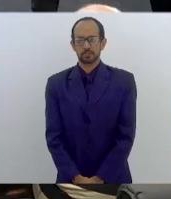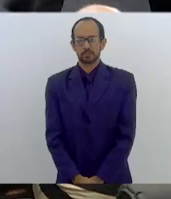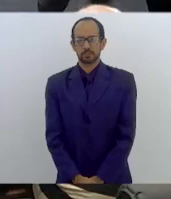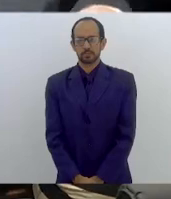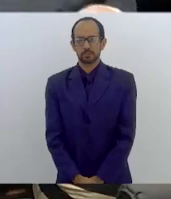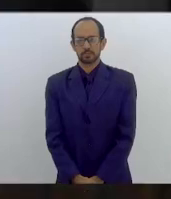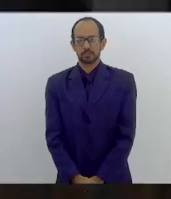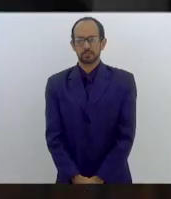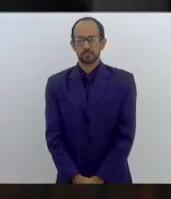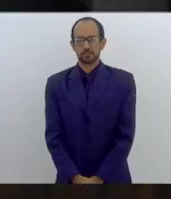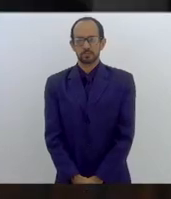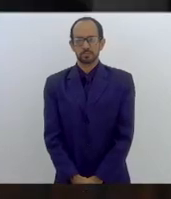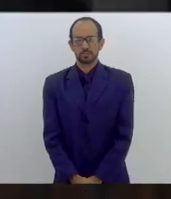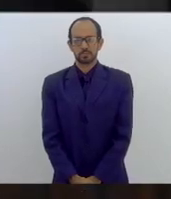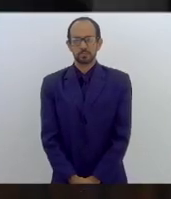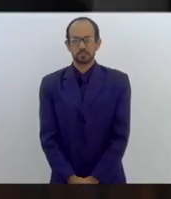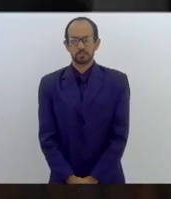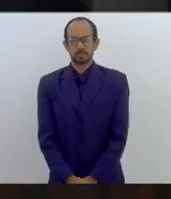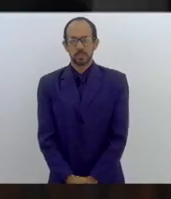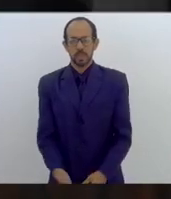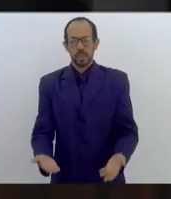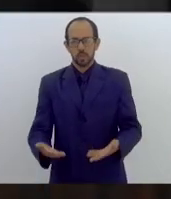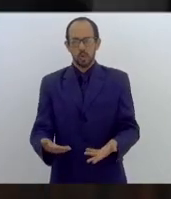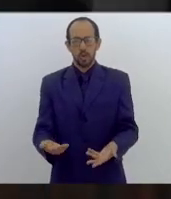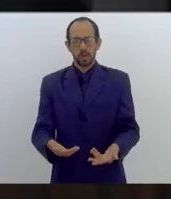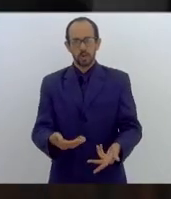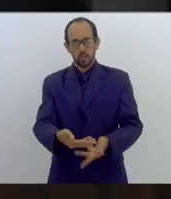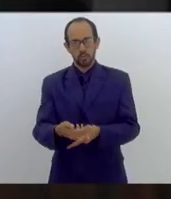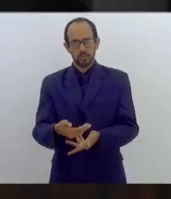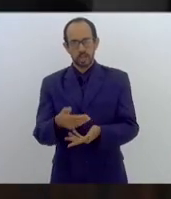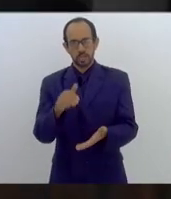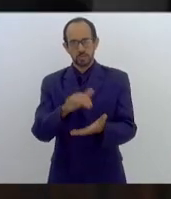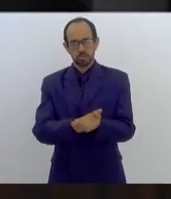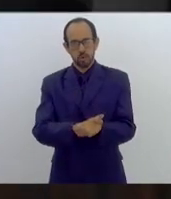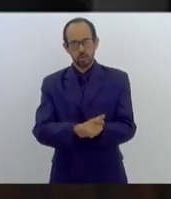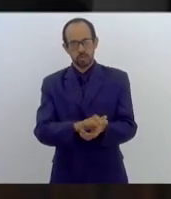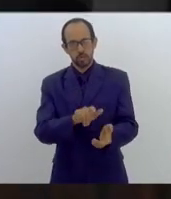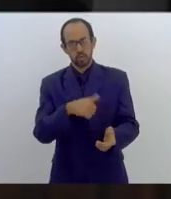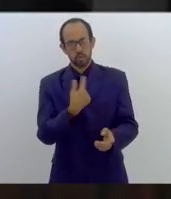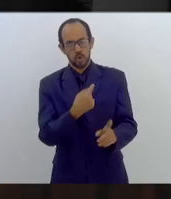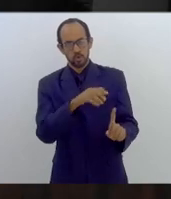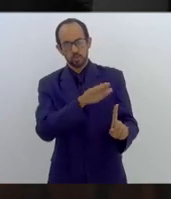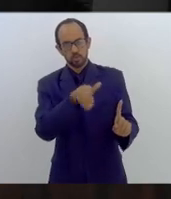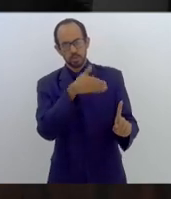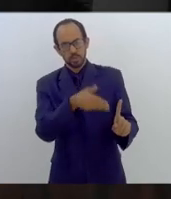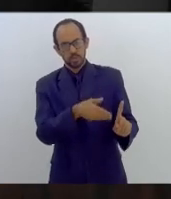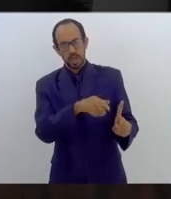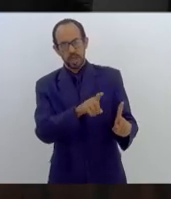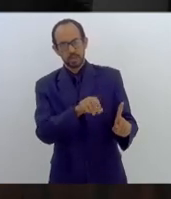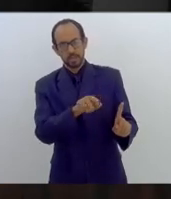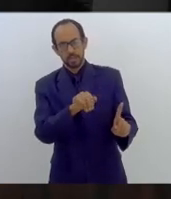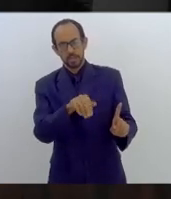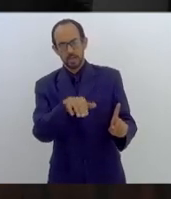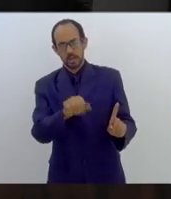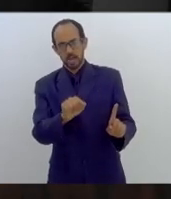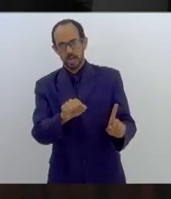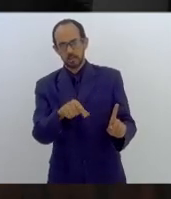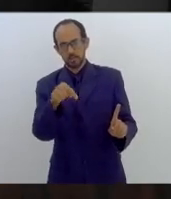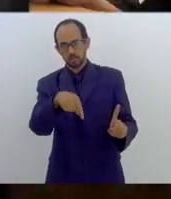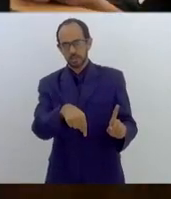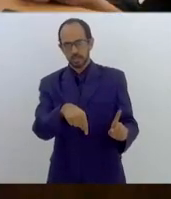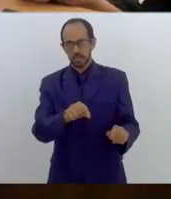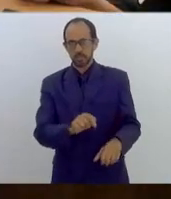E agora convidar a esposa do nosso homenageada, doutora Adriana, para estar conosco aqui, por favor.